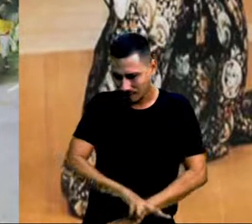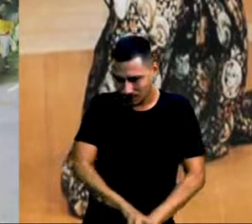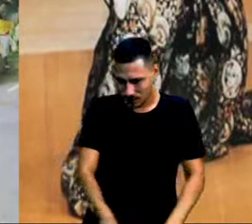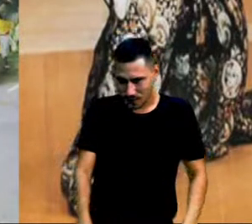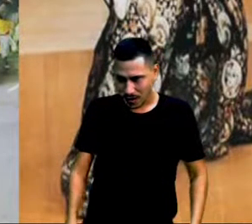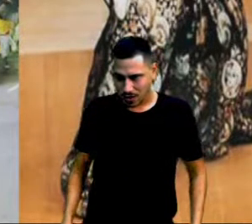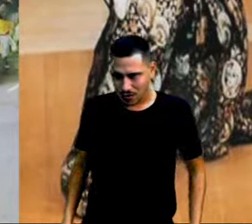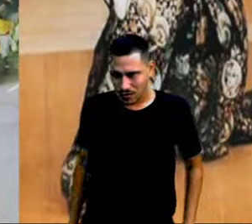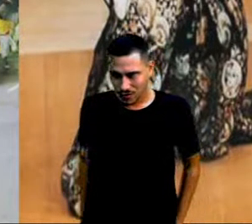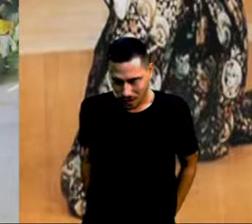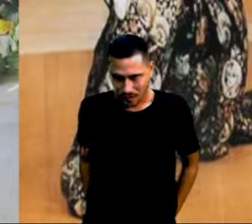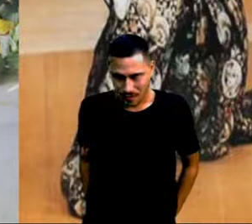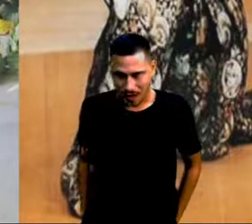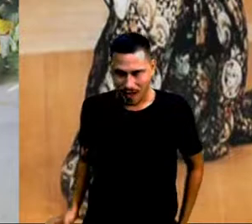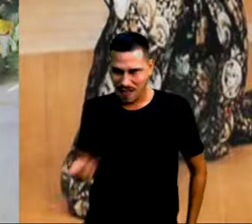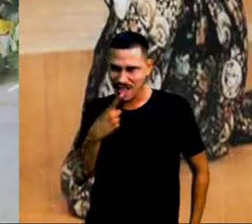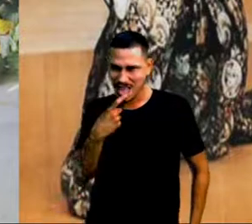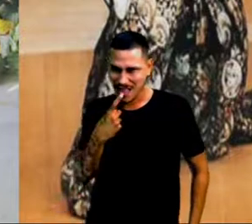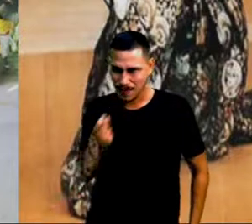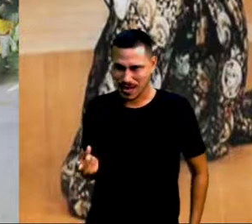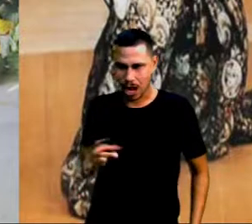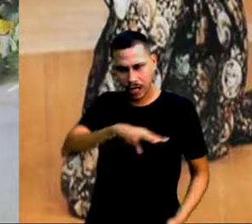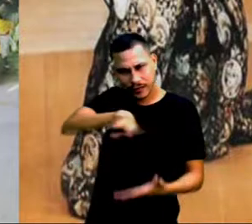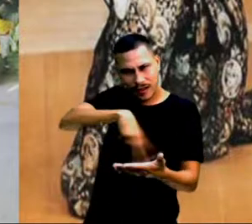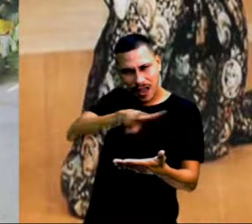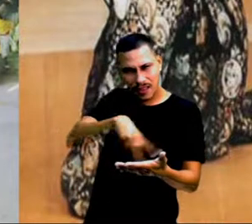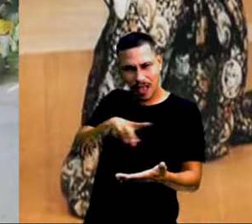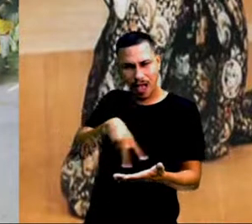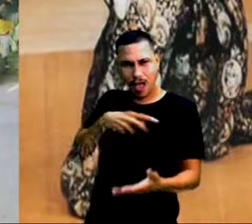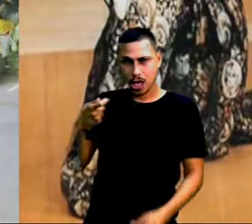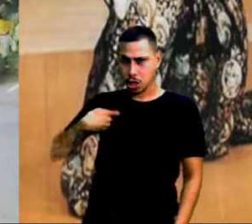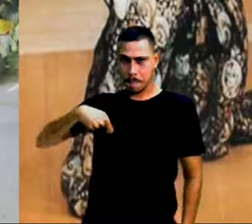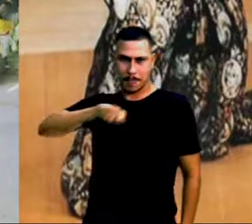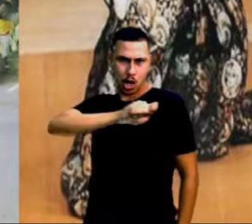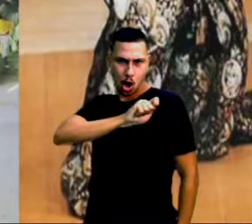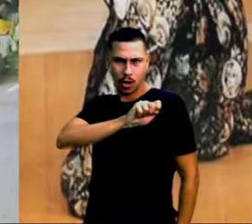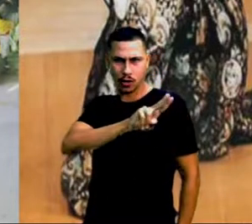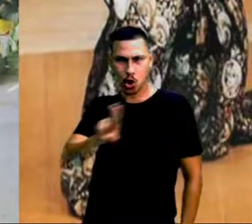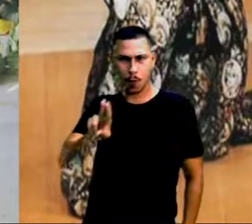dança flamenca, que é uma dança espanhola.